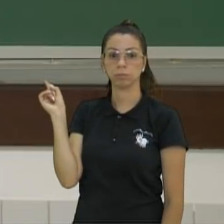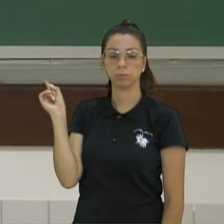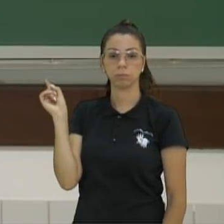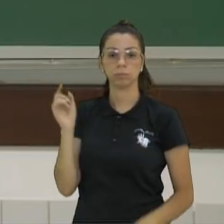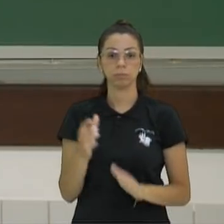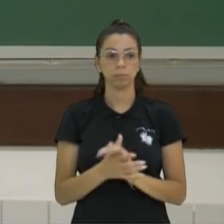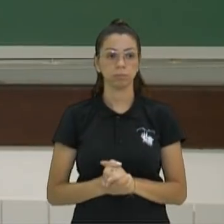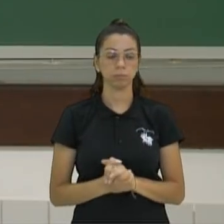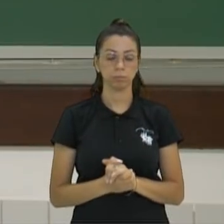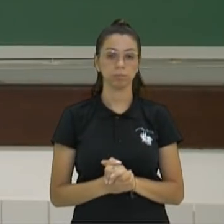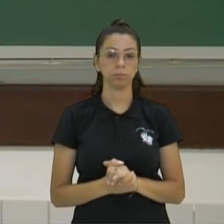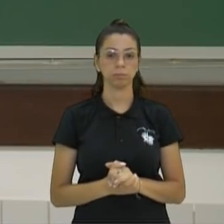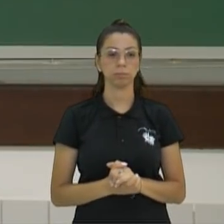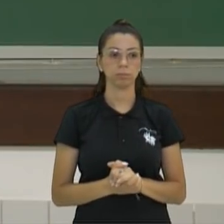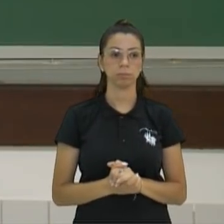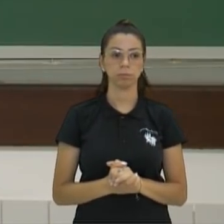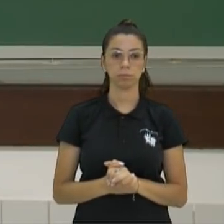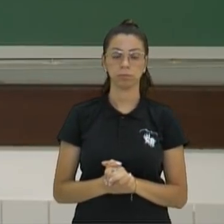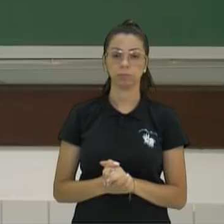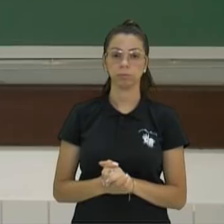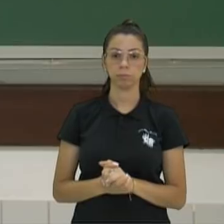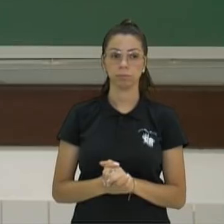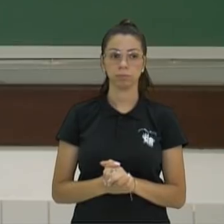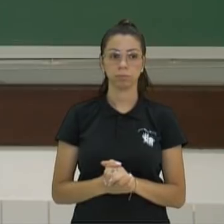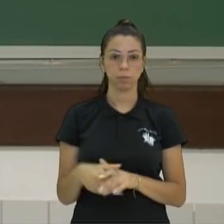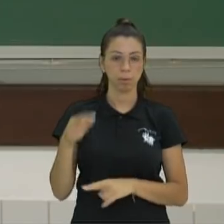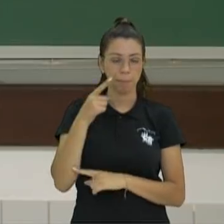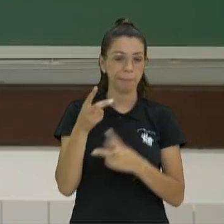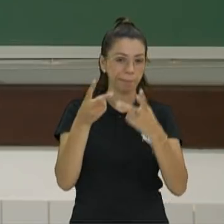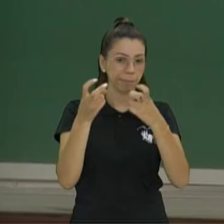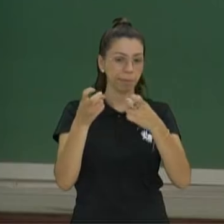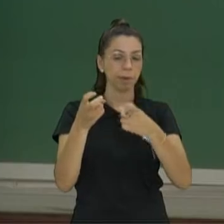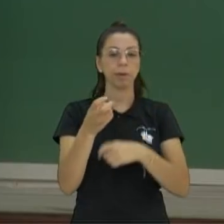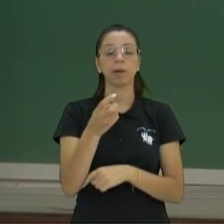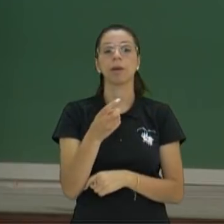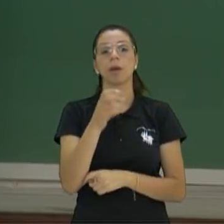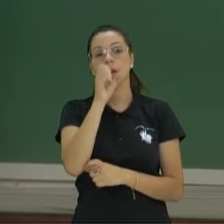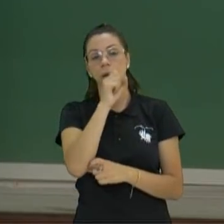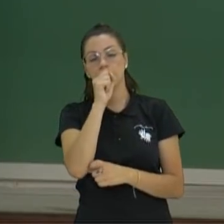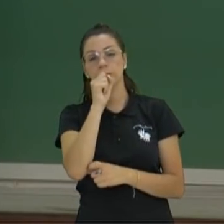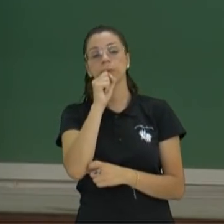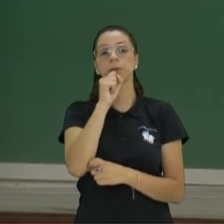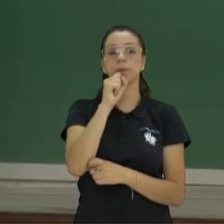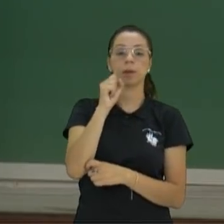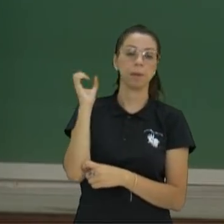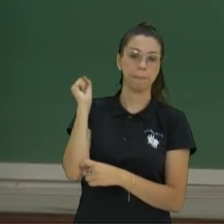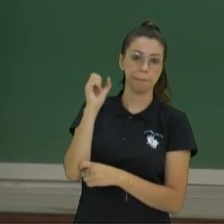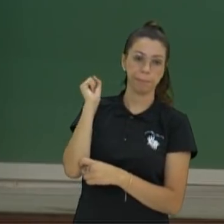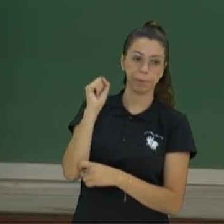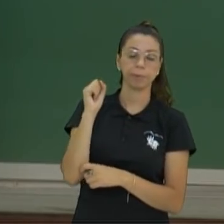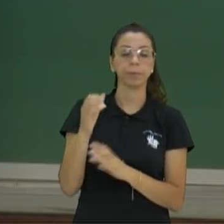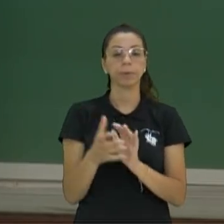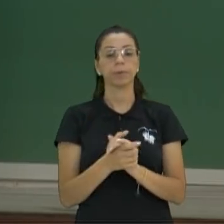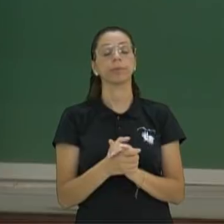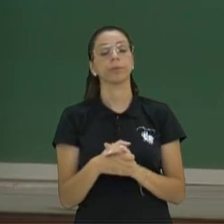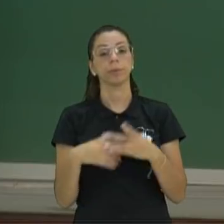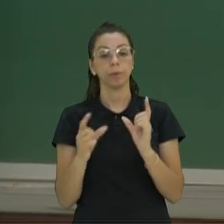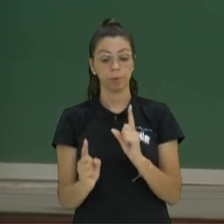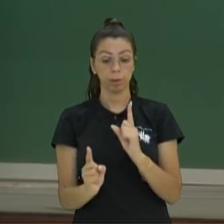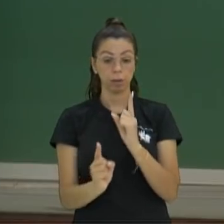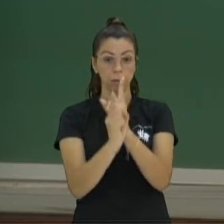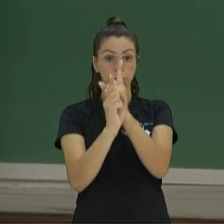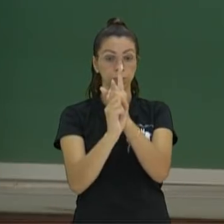forma física por esses prismas na cor laranja e branca. Então, quando ele encontra esse